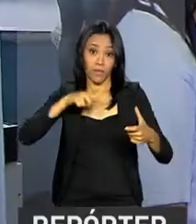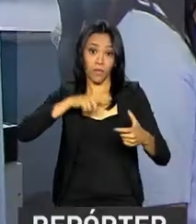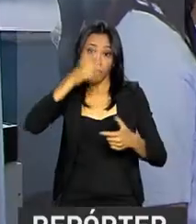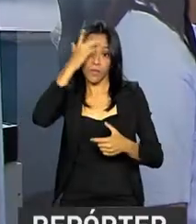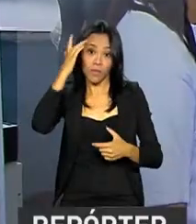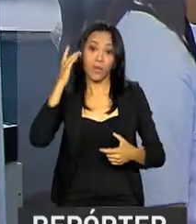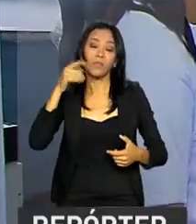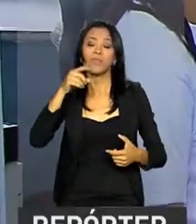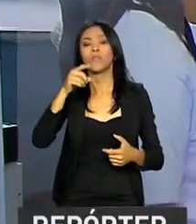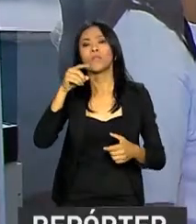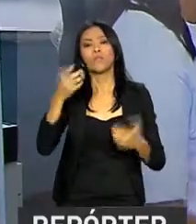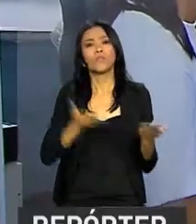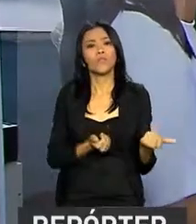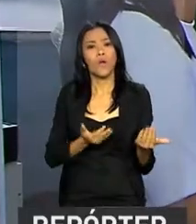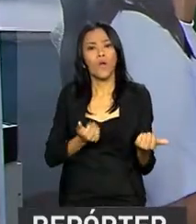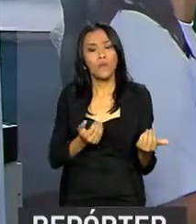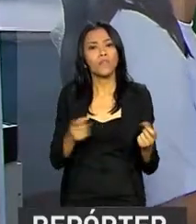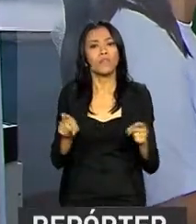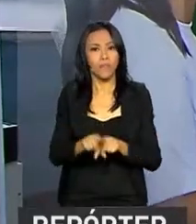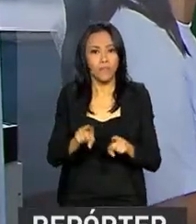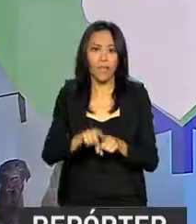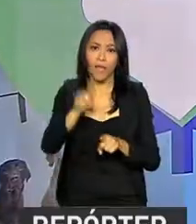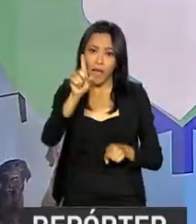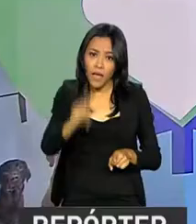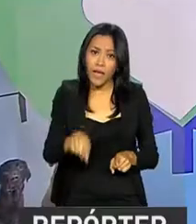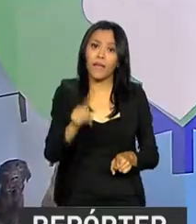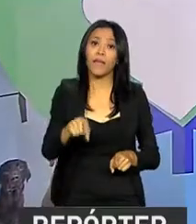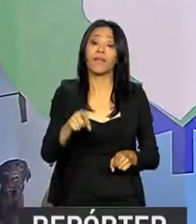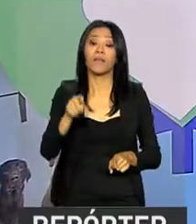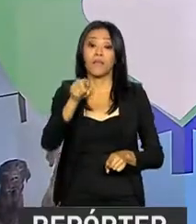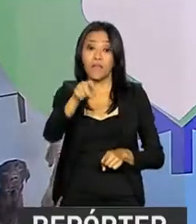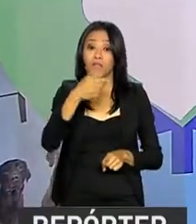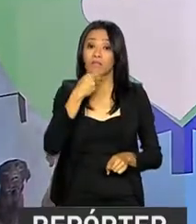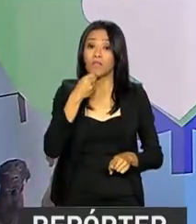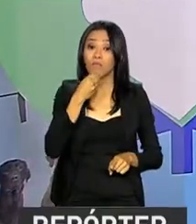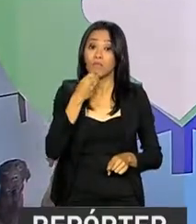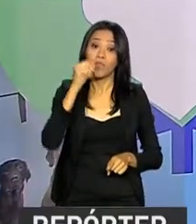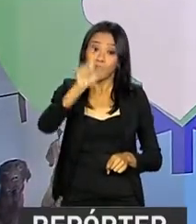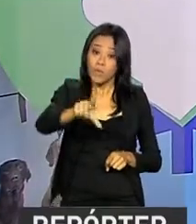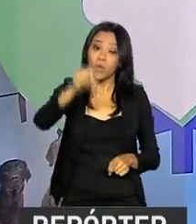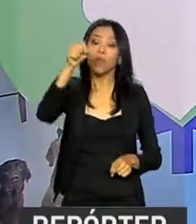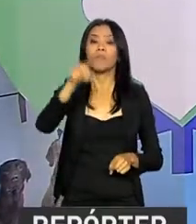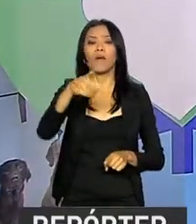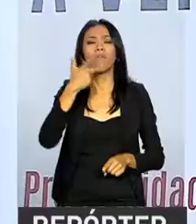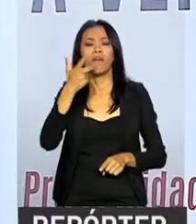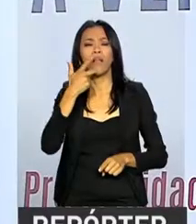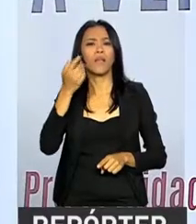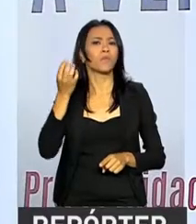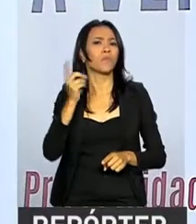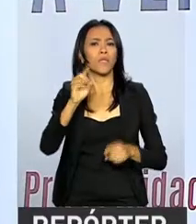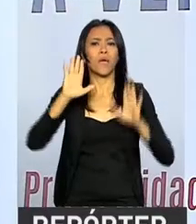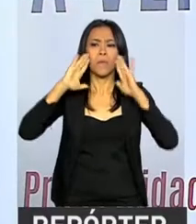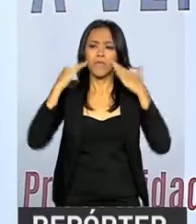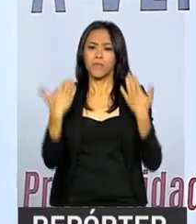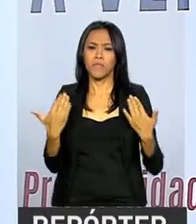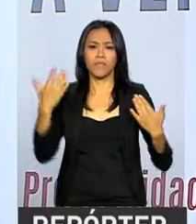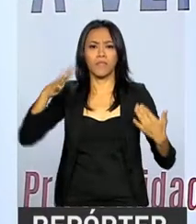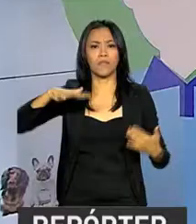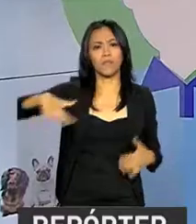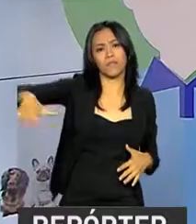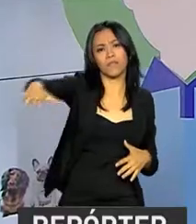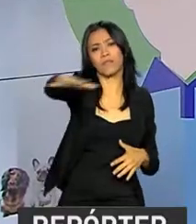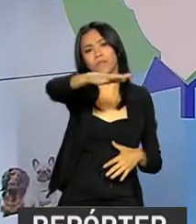espectadores, os jovens também são protagonistas. Ricardo foi escolhido na escola para falar na exposição sobre a aplicação